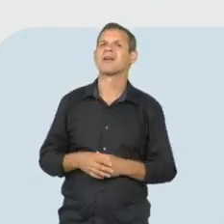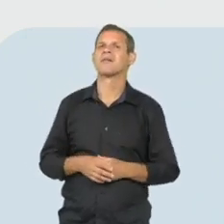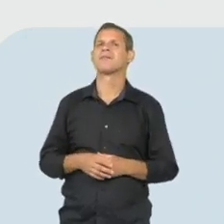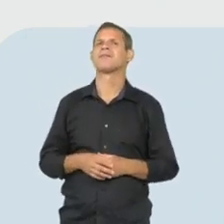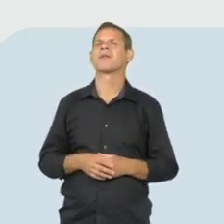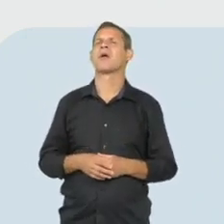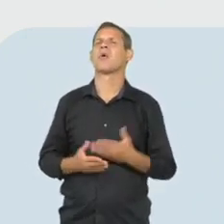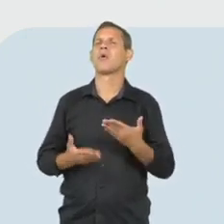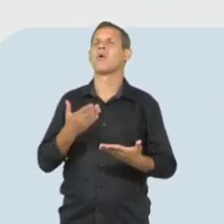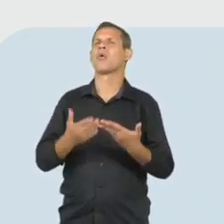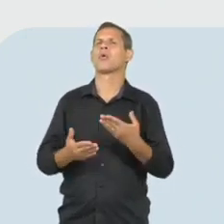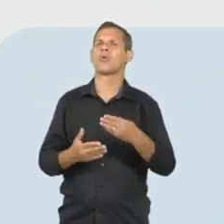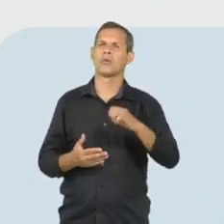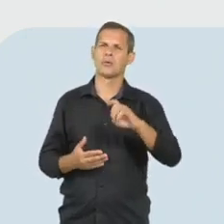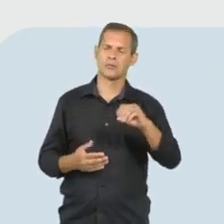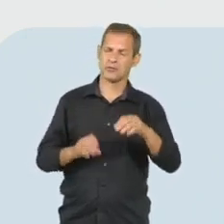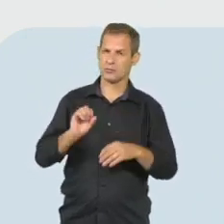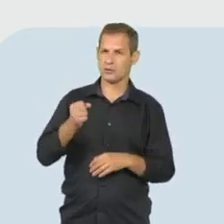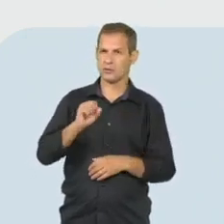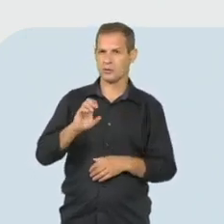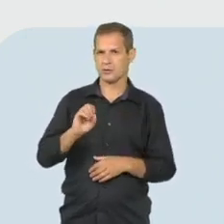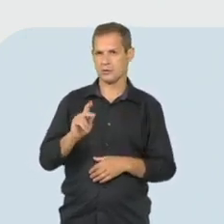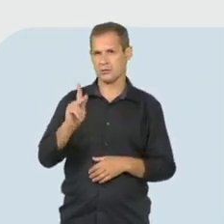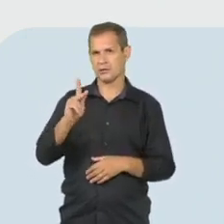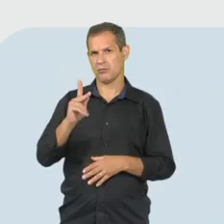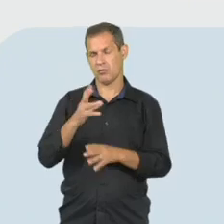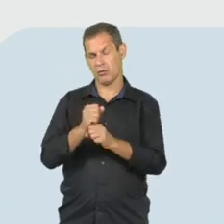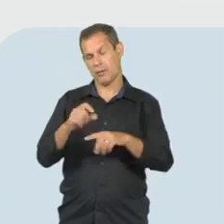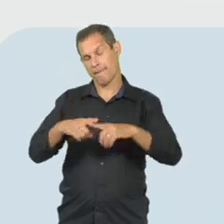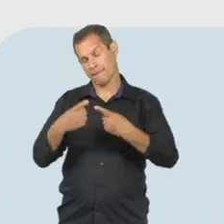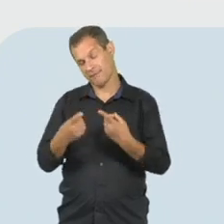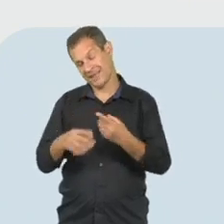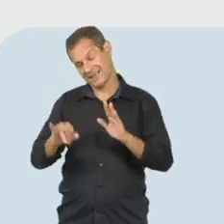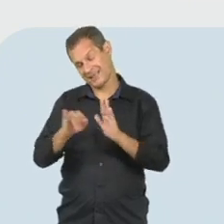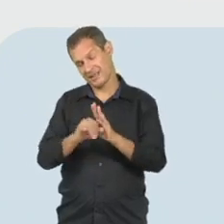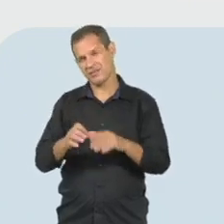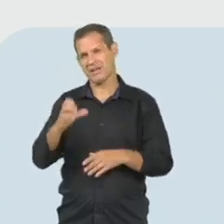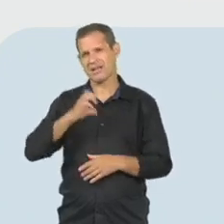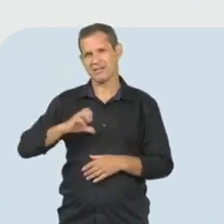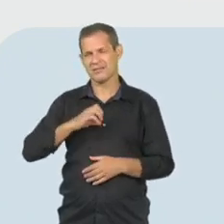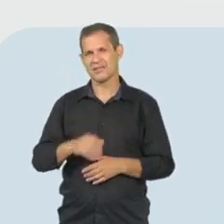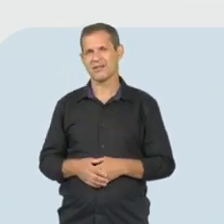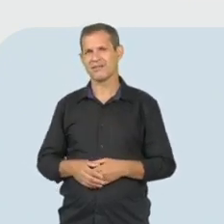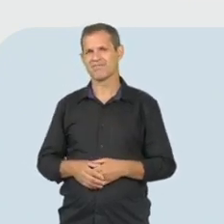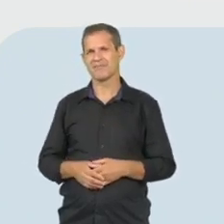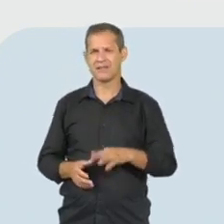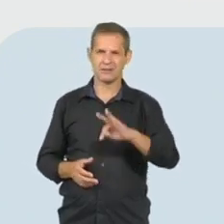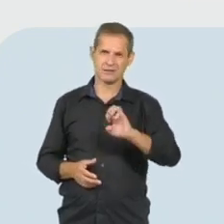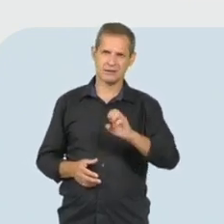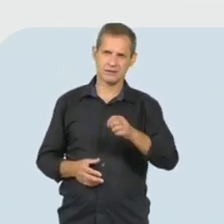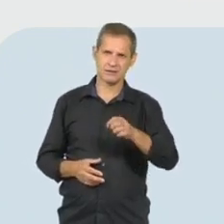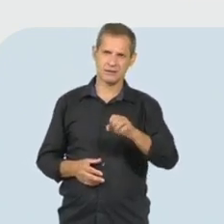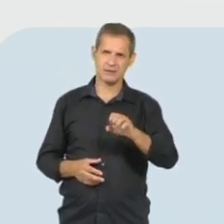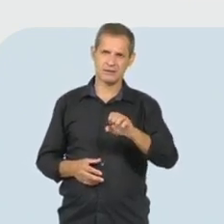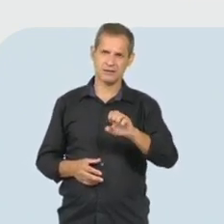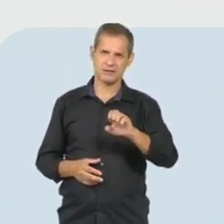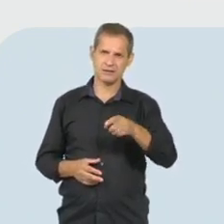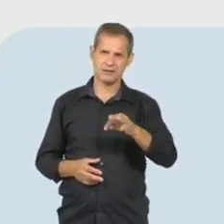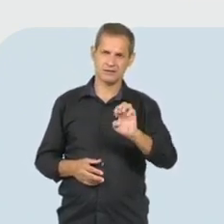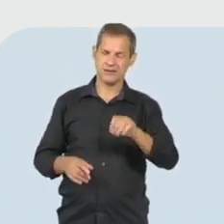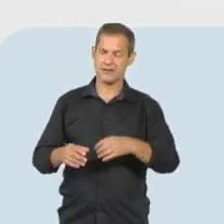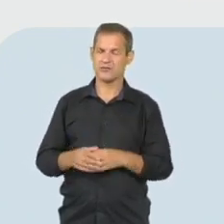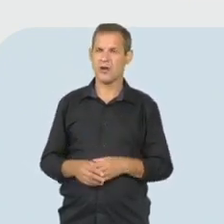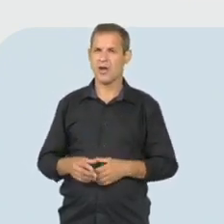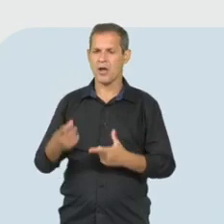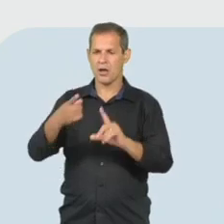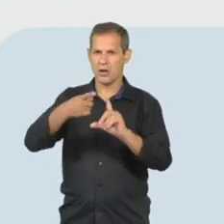o peso médio lá era de 80 quilos. Vamos calcular? Determine a estatística teste. Então, tudo isso aqui, ó, curva de distribuição